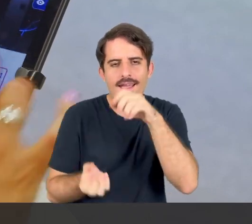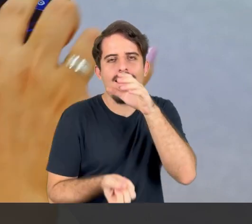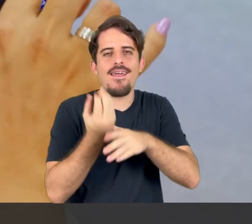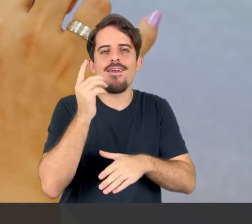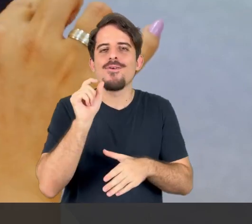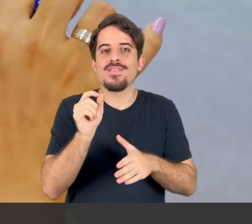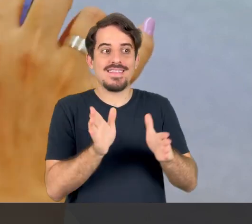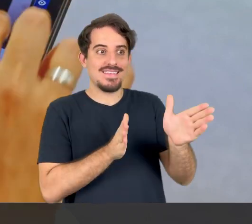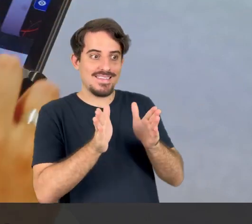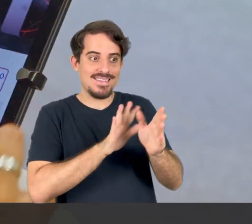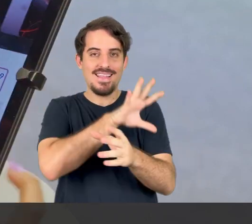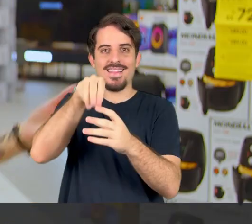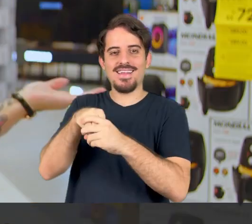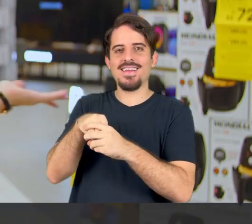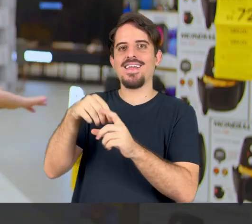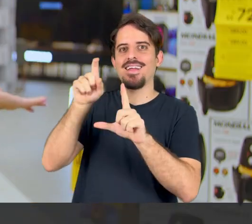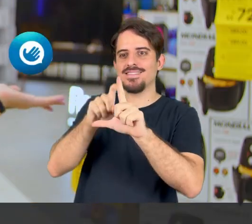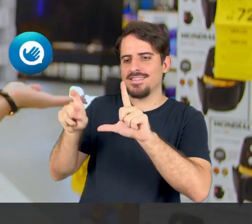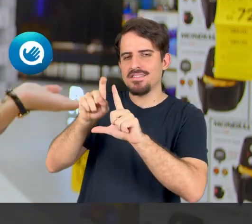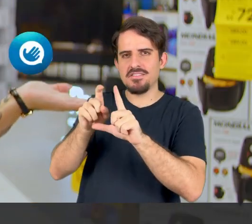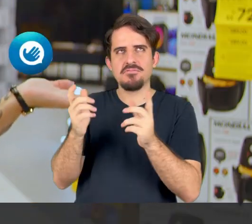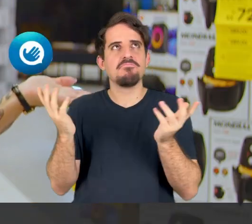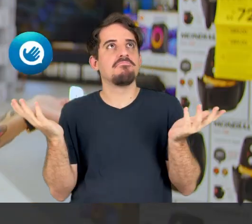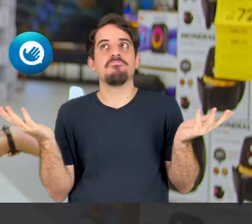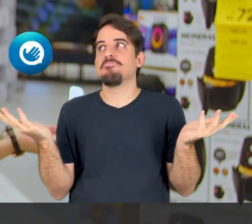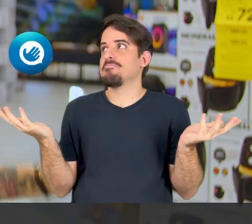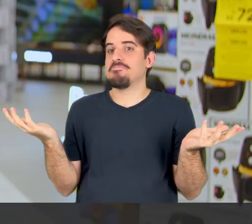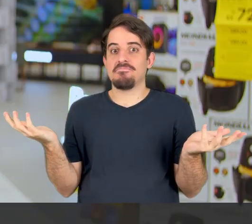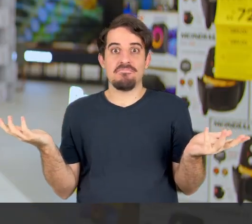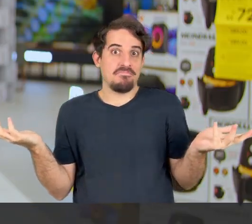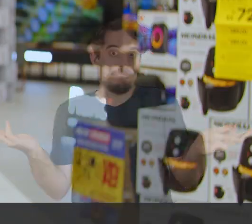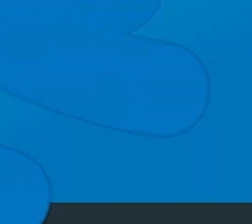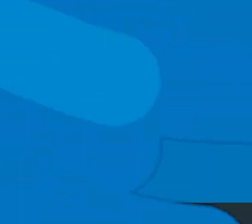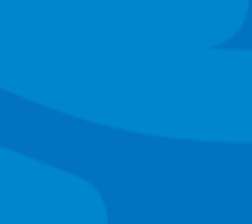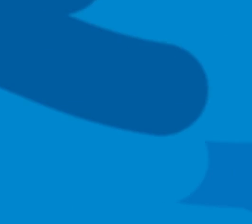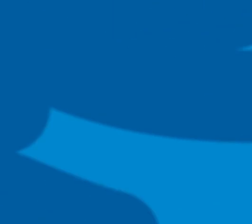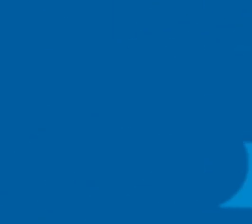gente pudesse levar essa acessibilidade também para o digital.